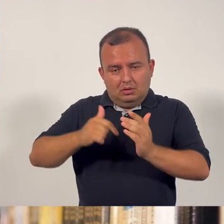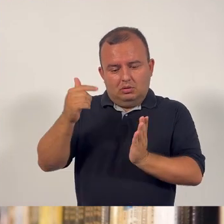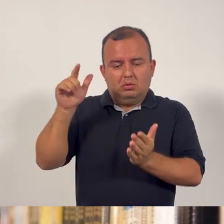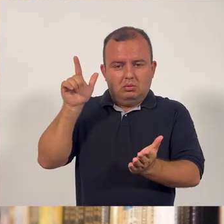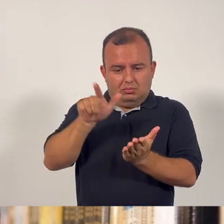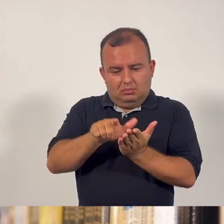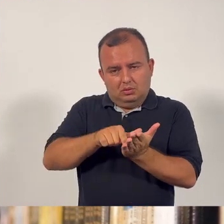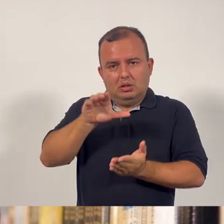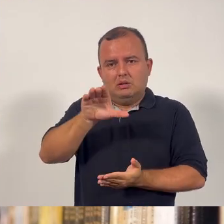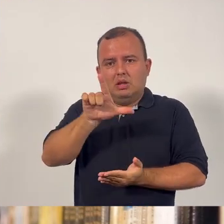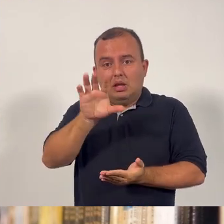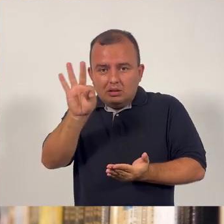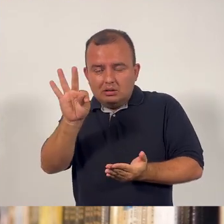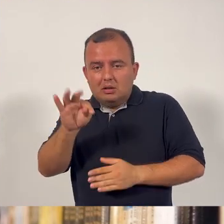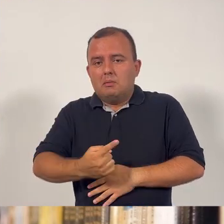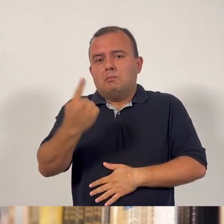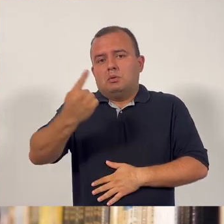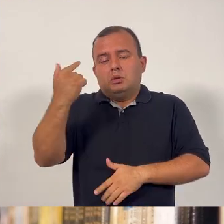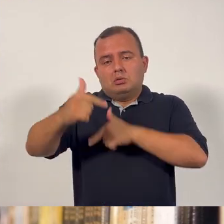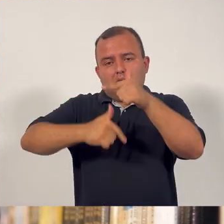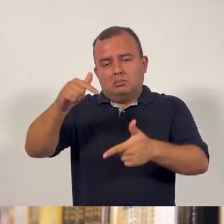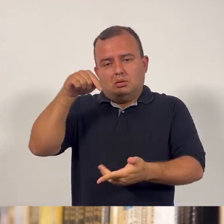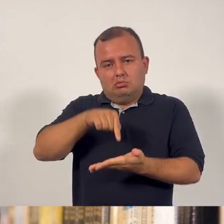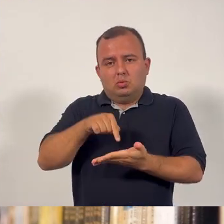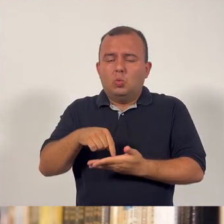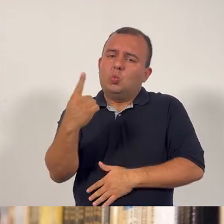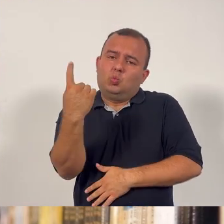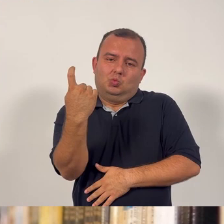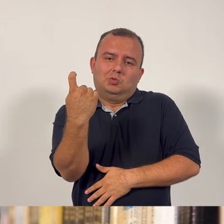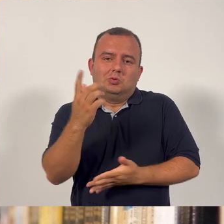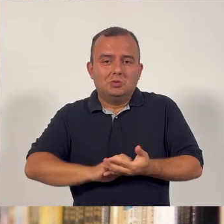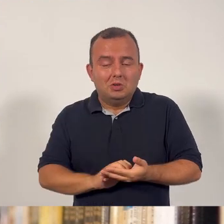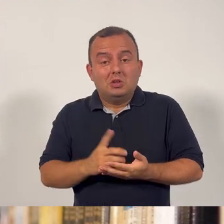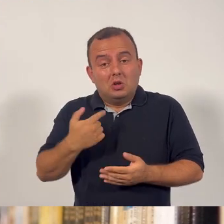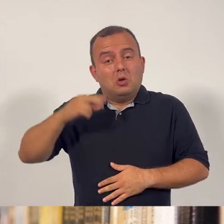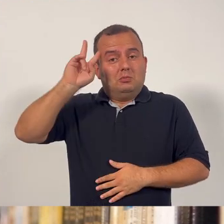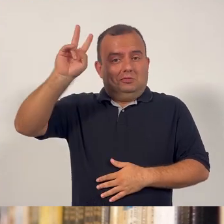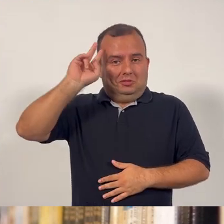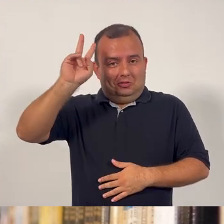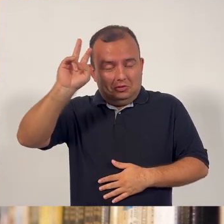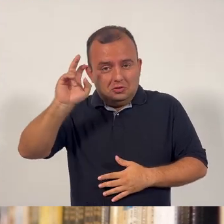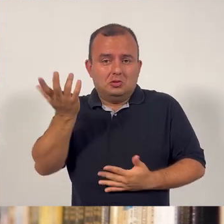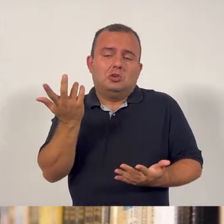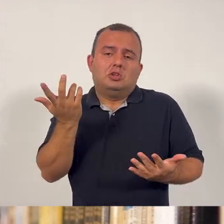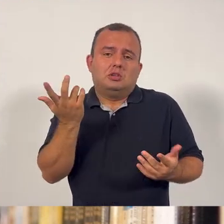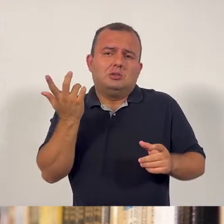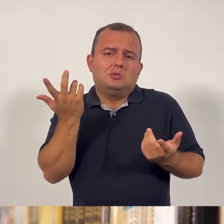primeiro e único registro da carteira de trabalho. Então, a minha história